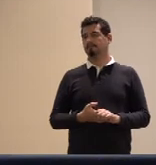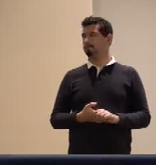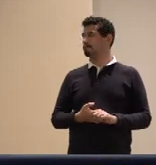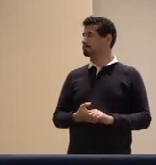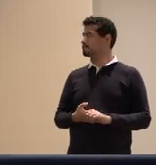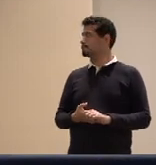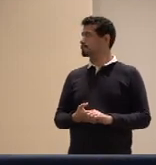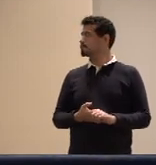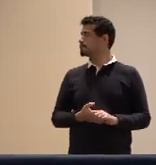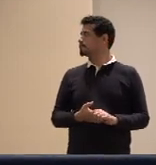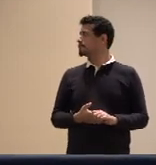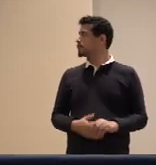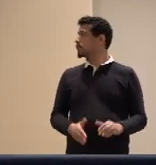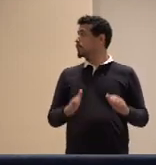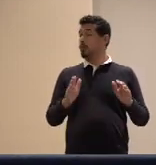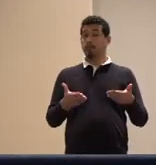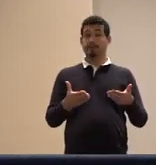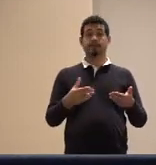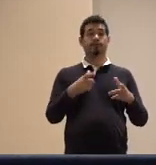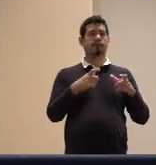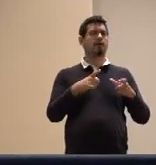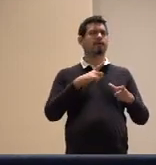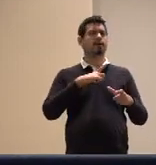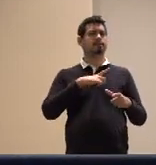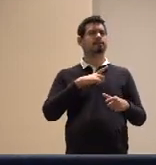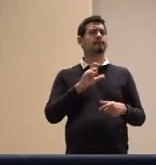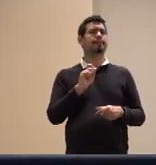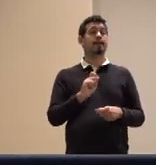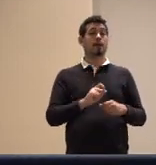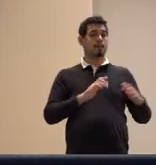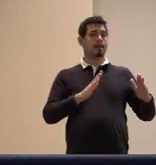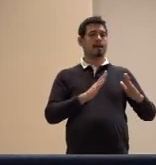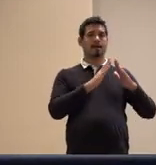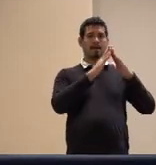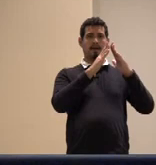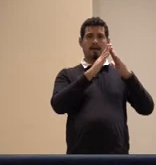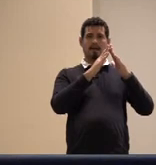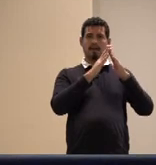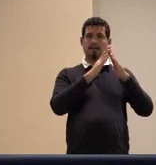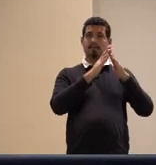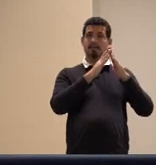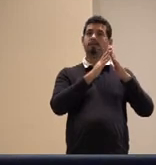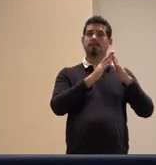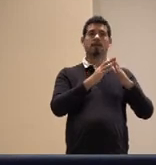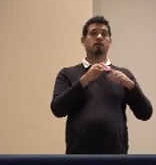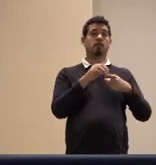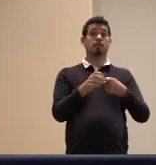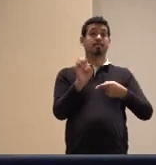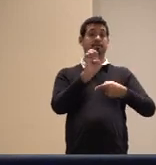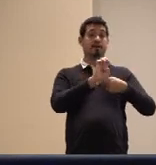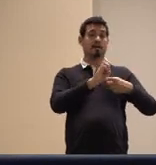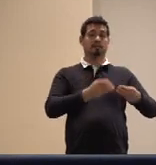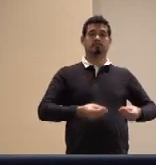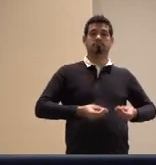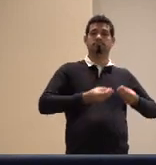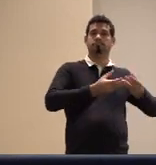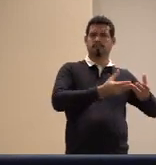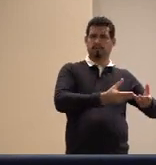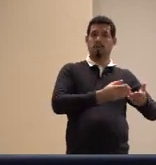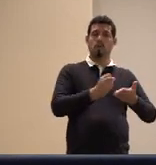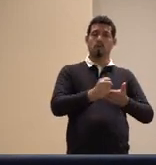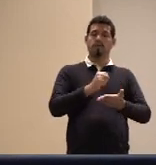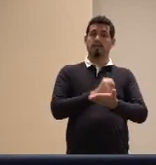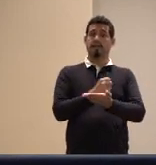Então, hoje, o local que a gente está é uma casa cedida pelo Estado. Foi um contrato feito por 20 anos.